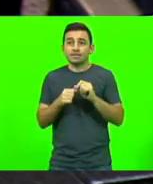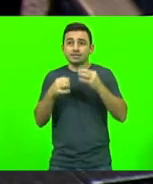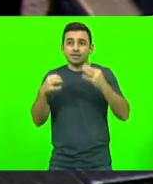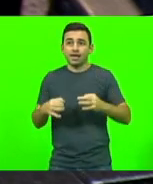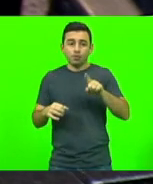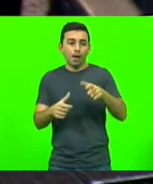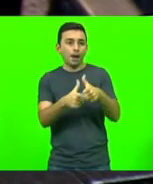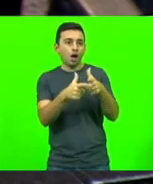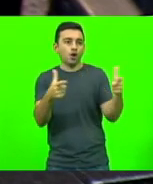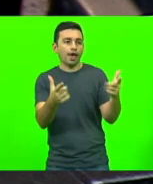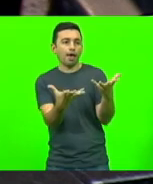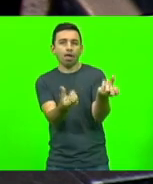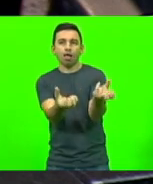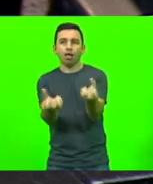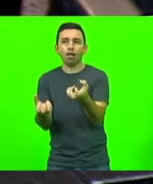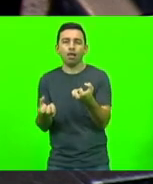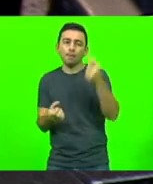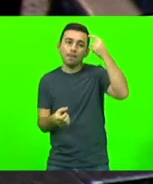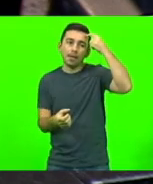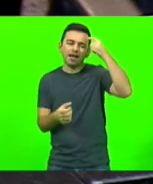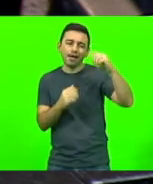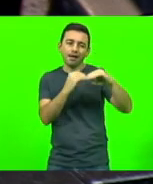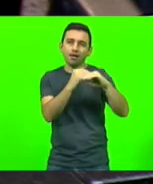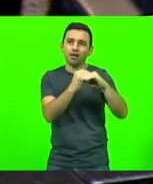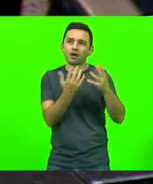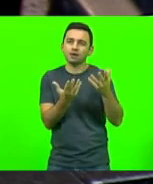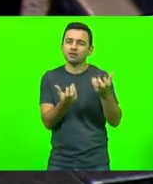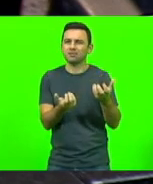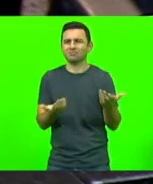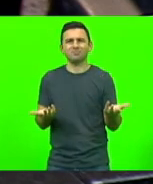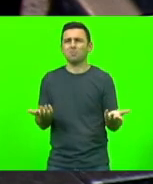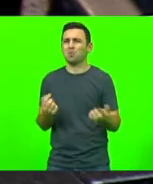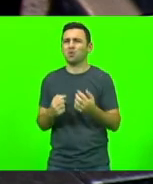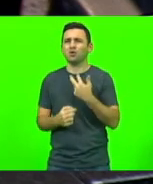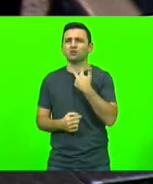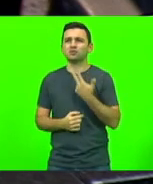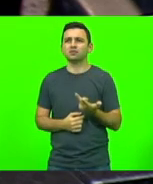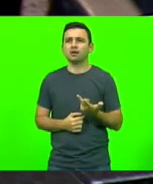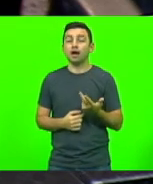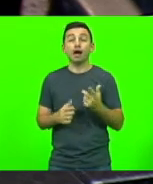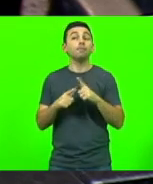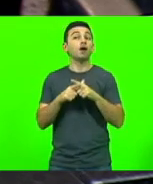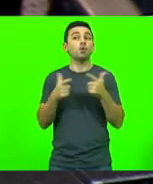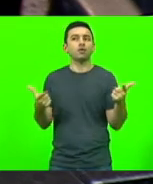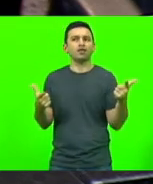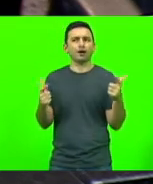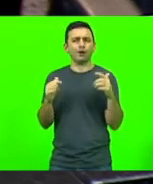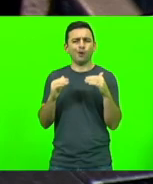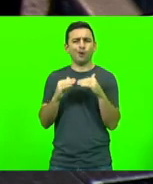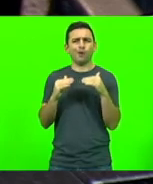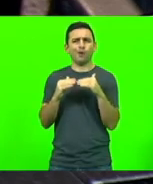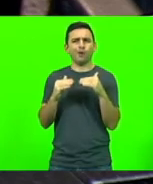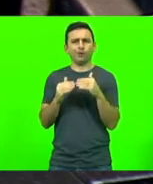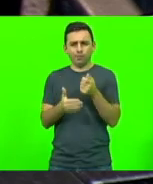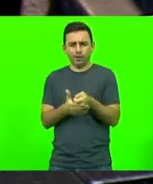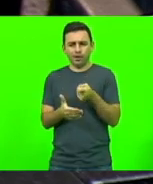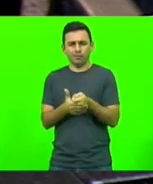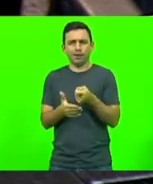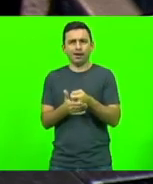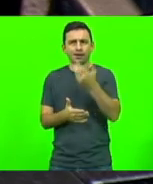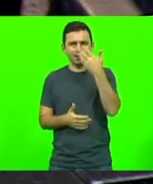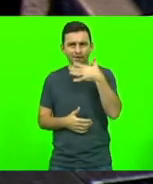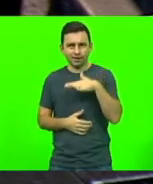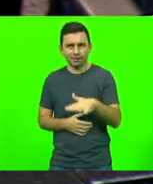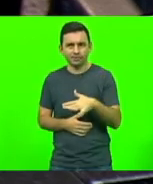maioria eventualmente pensa. E olha, atualmente, eu acho, nem sei se a maioria concorda com obrigar crianças de 6 a 11